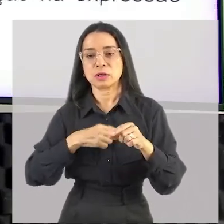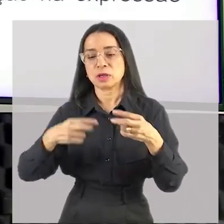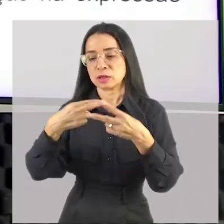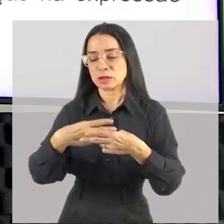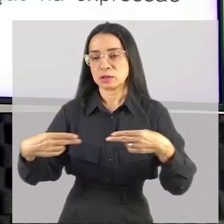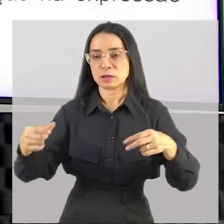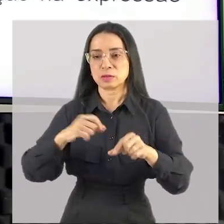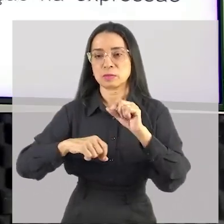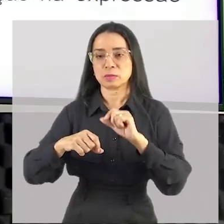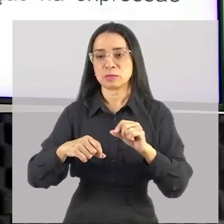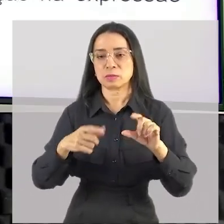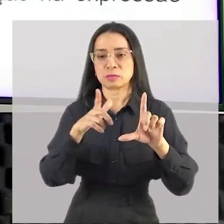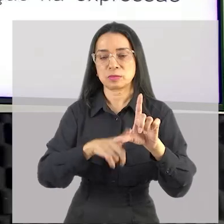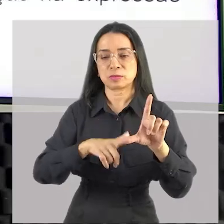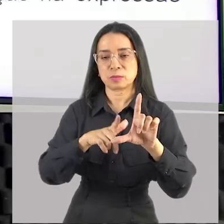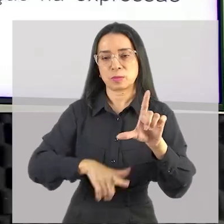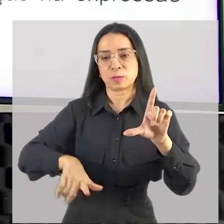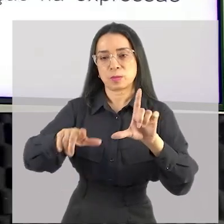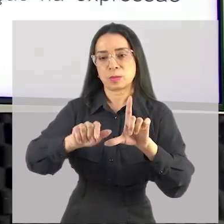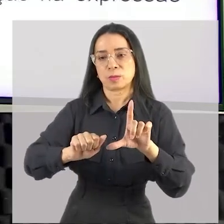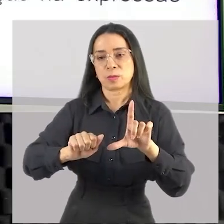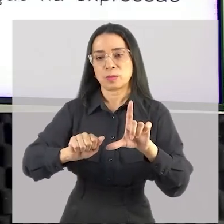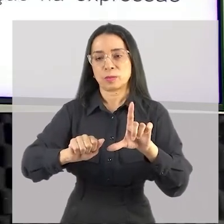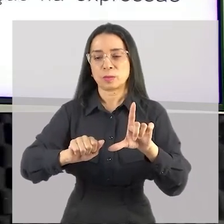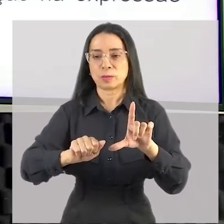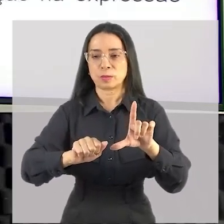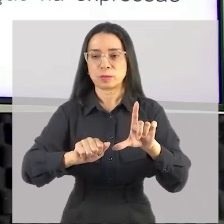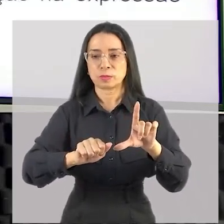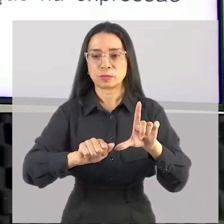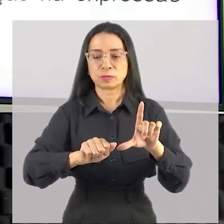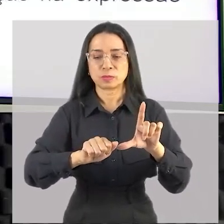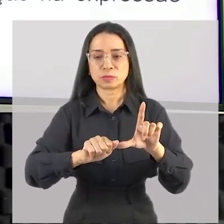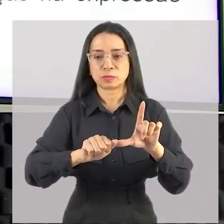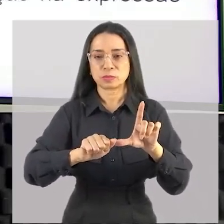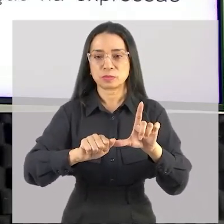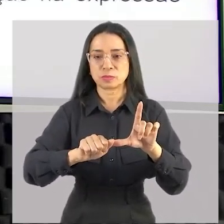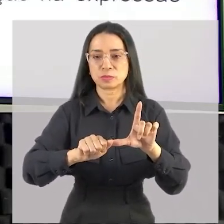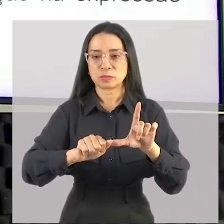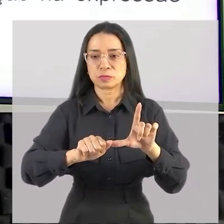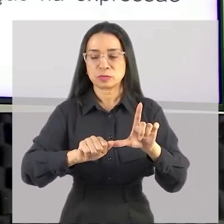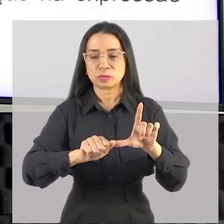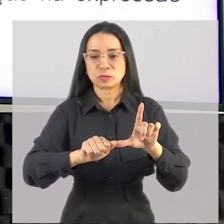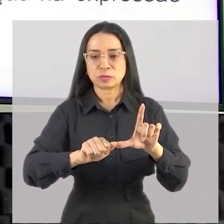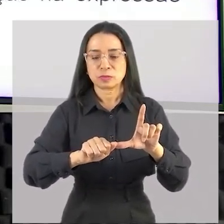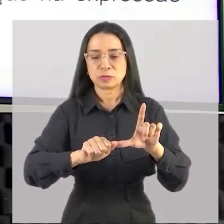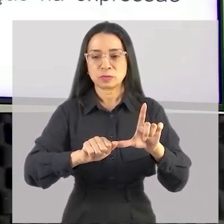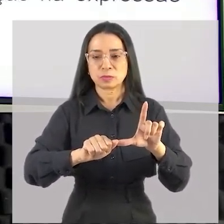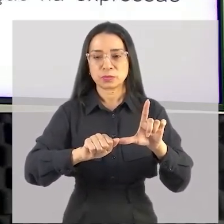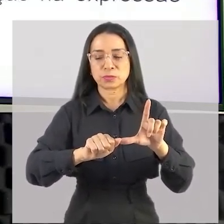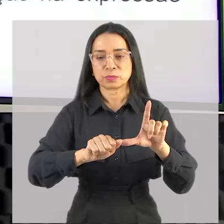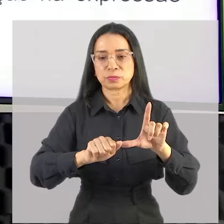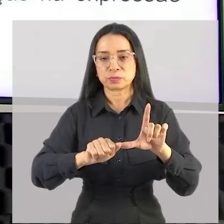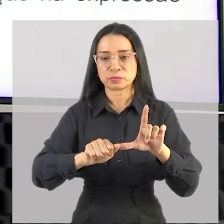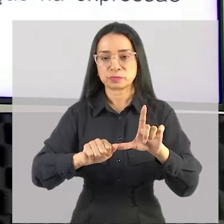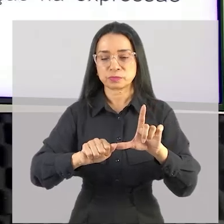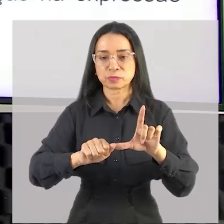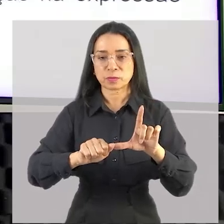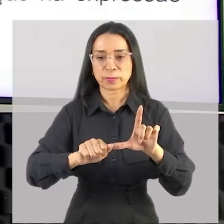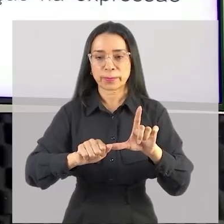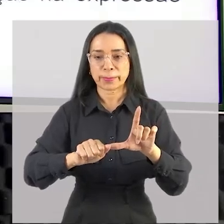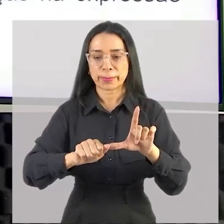recurso, trazendo o quê? Percepções de diferentes sentidos na parte e no todo de uma